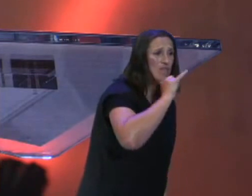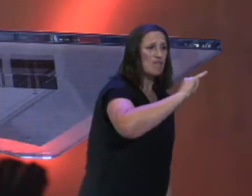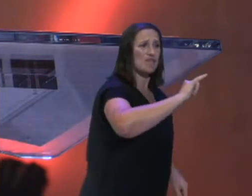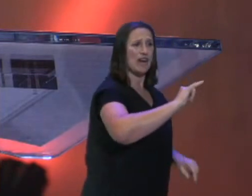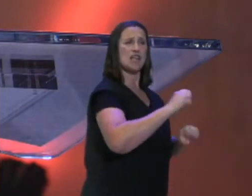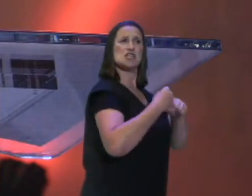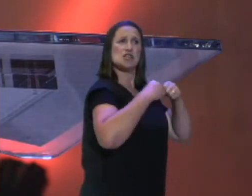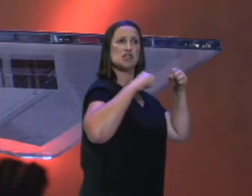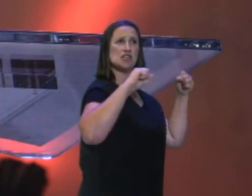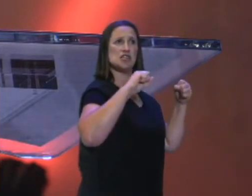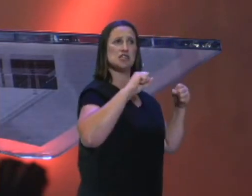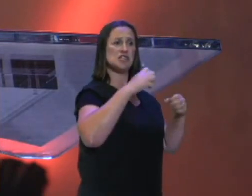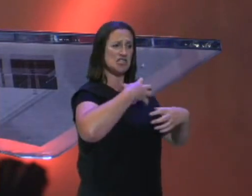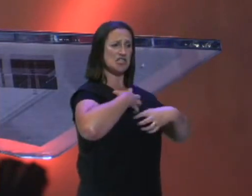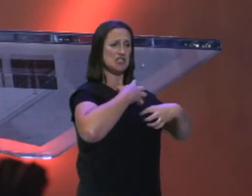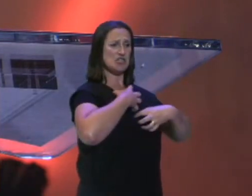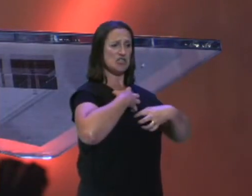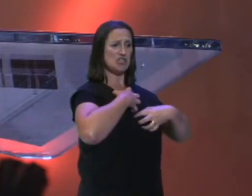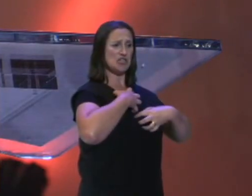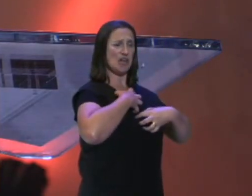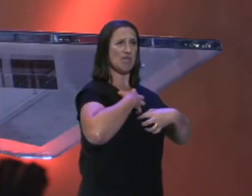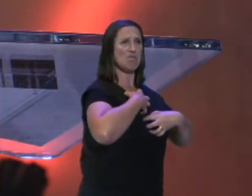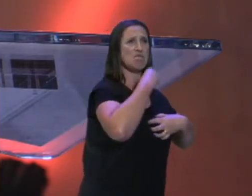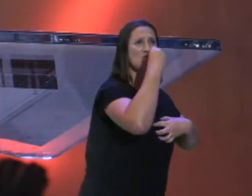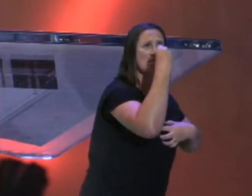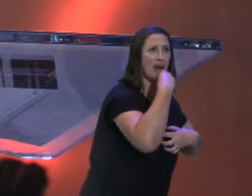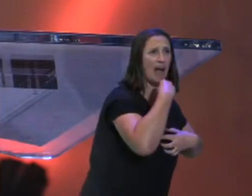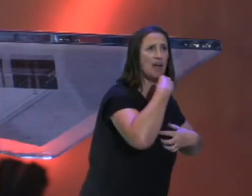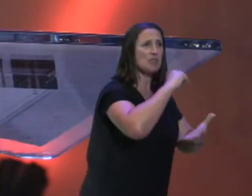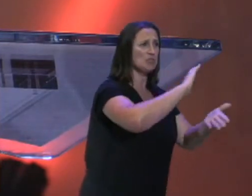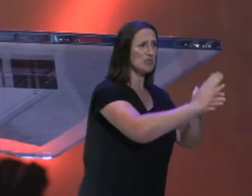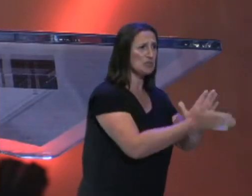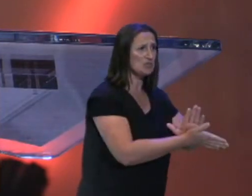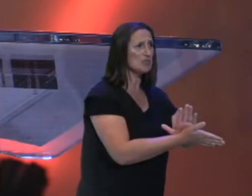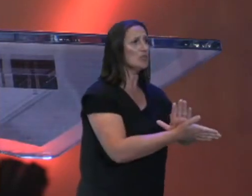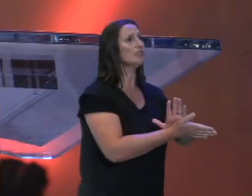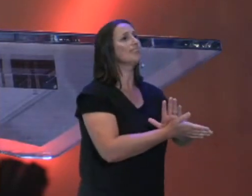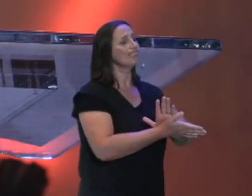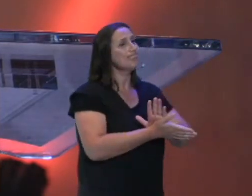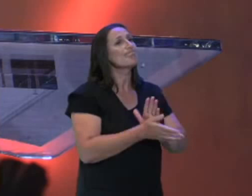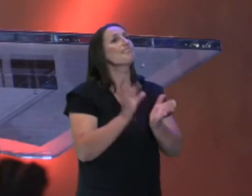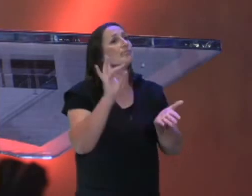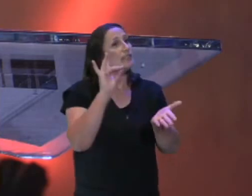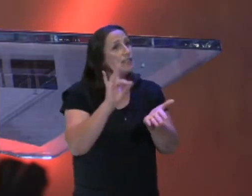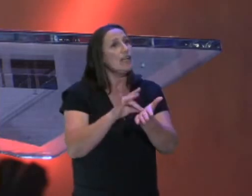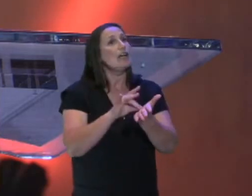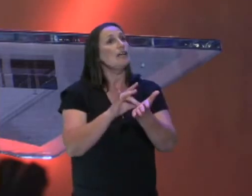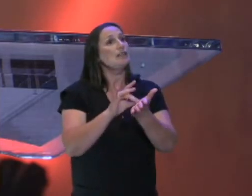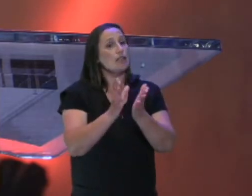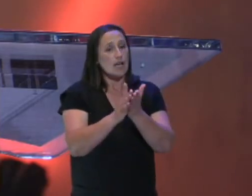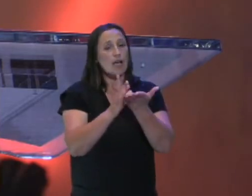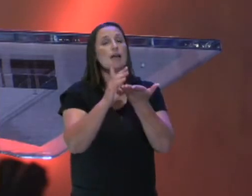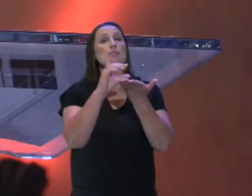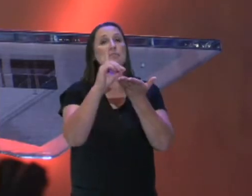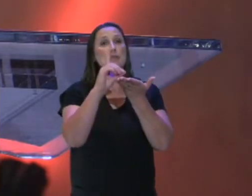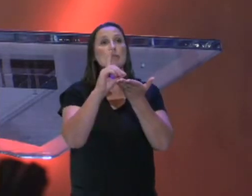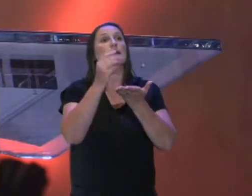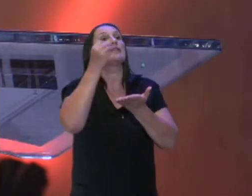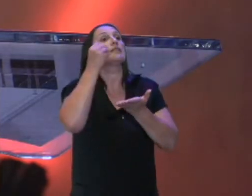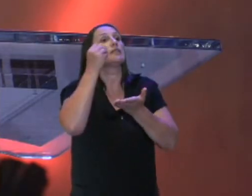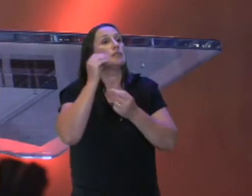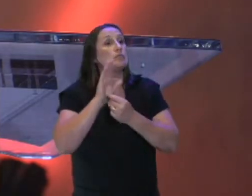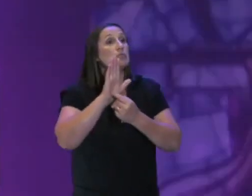sentia derrotado? É verdade, é isso que a Bíblia está tentando mostrar para a gente. Ele se sentiu